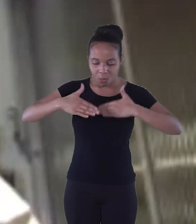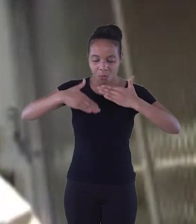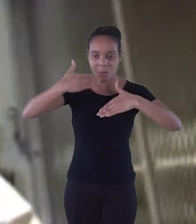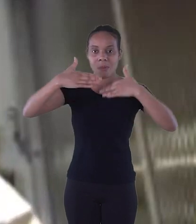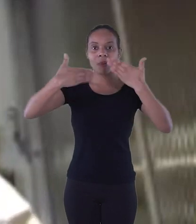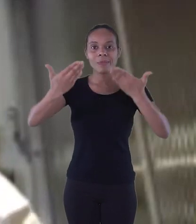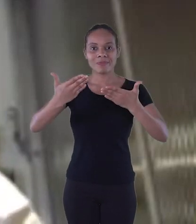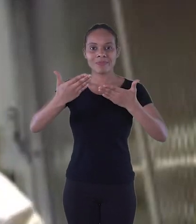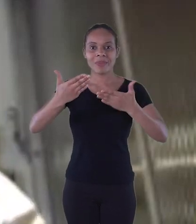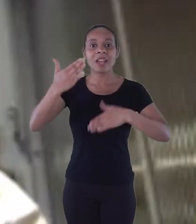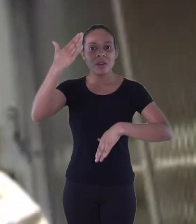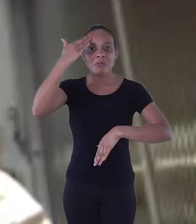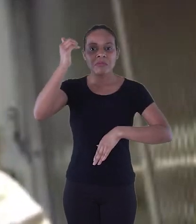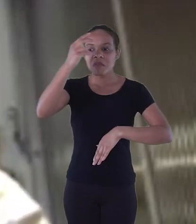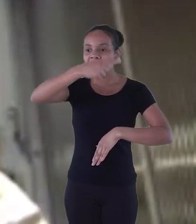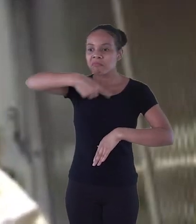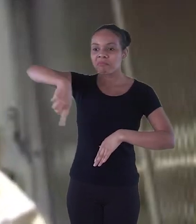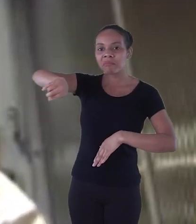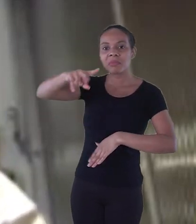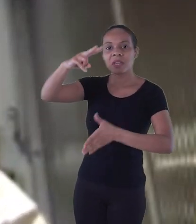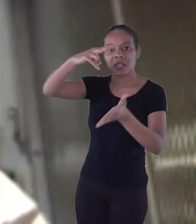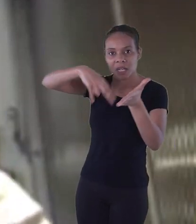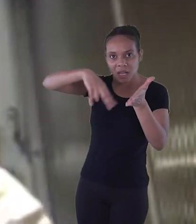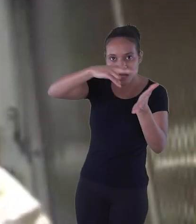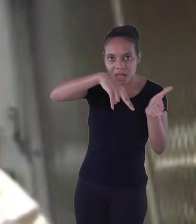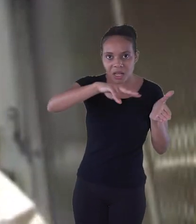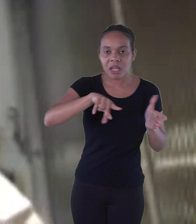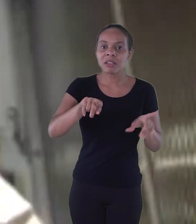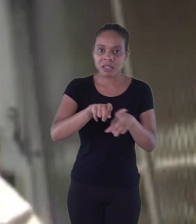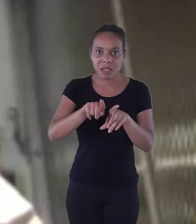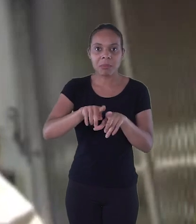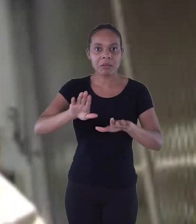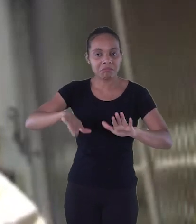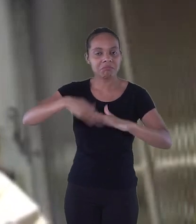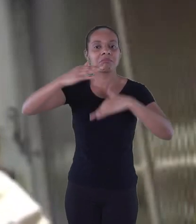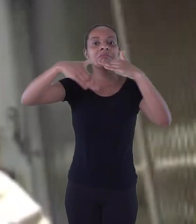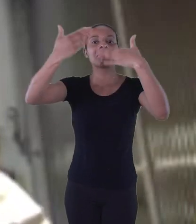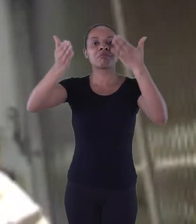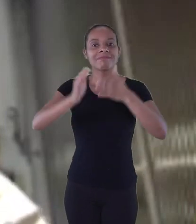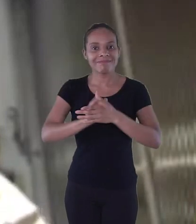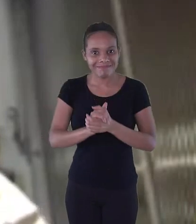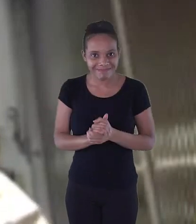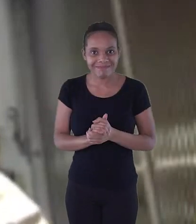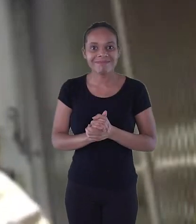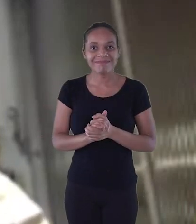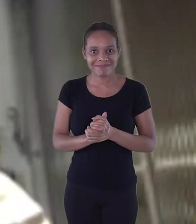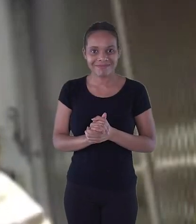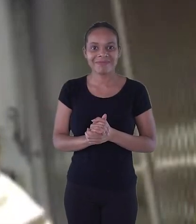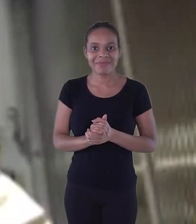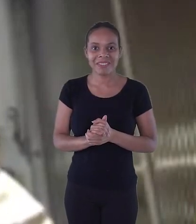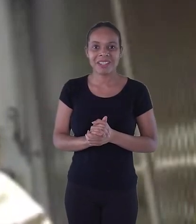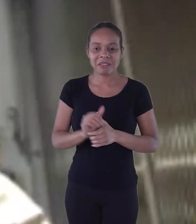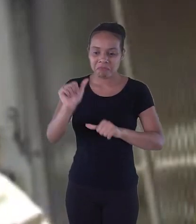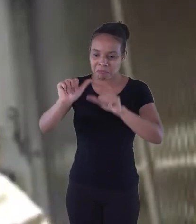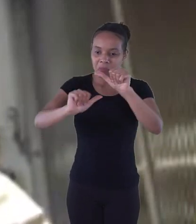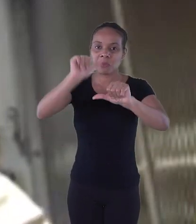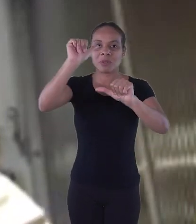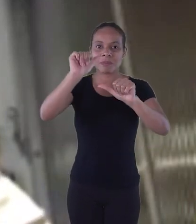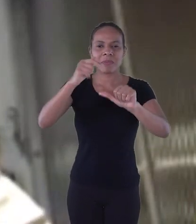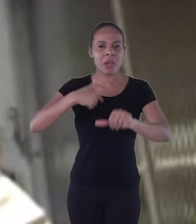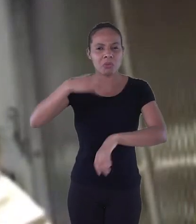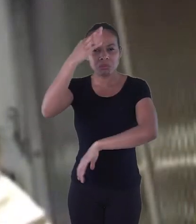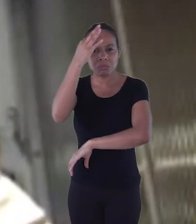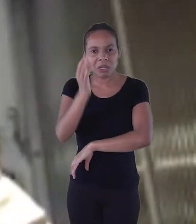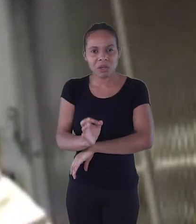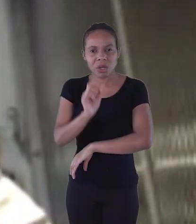se modificar também, porque vai ser mais brasileiro, lendo a pluralidade dessas histórias. E eu acho que isso, acho que eu tenho certeza, que